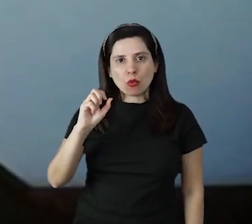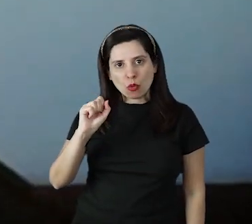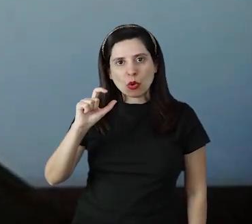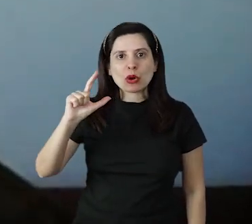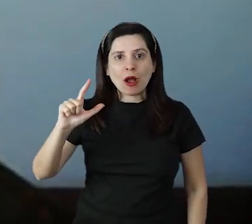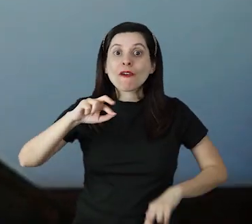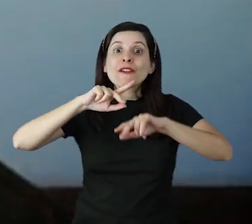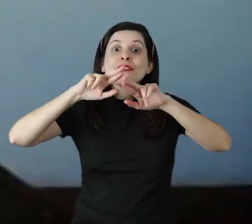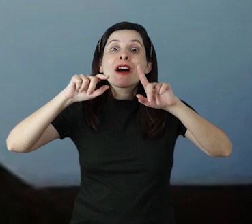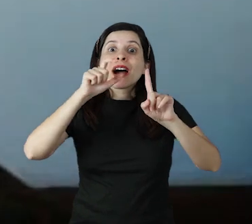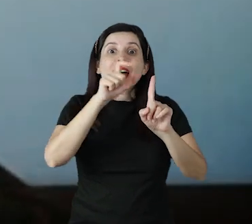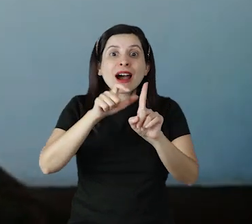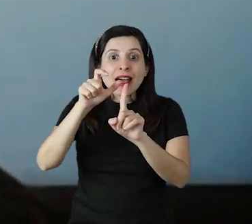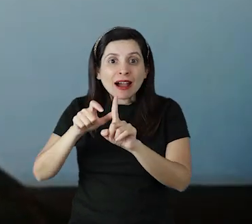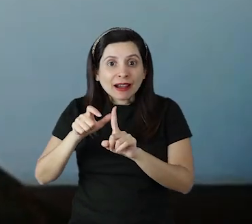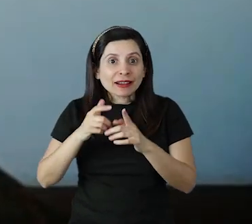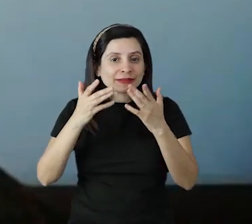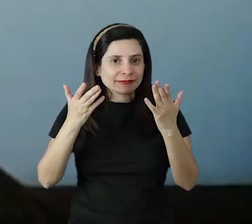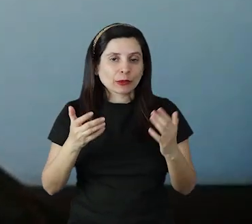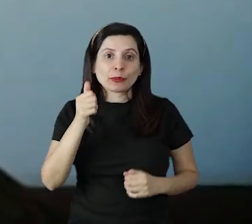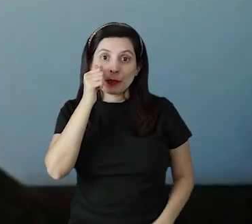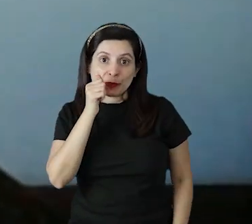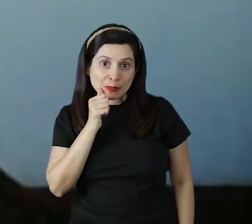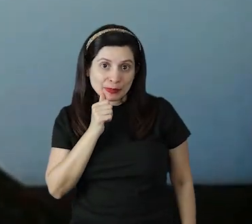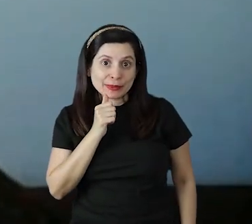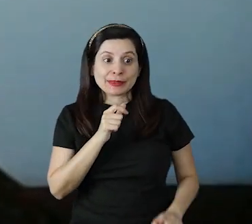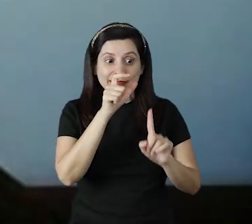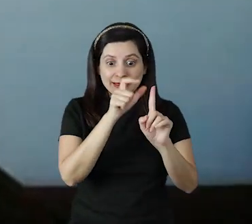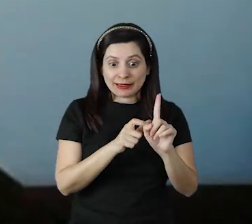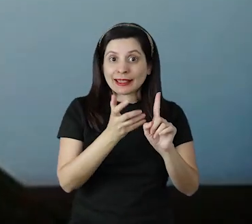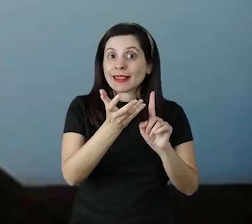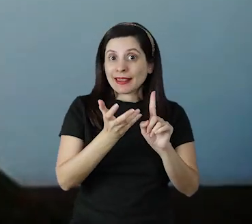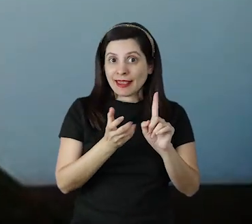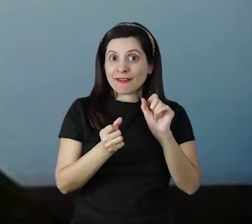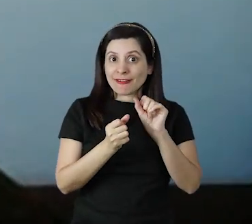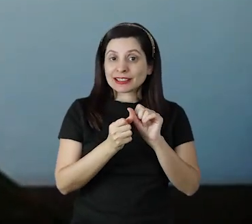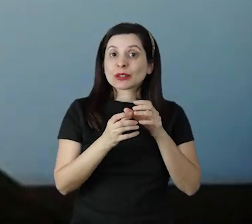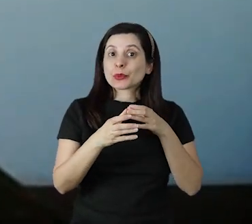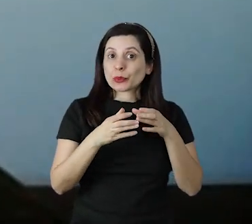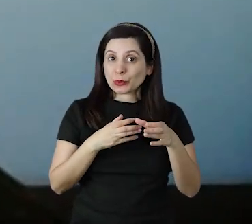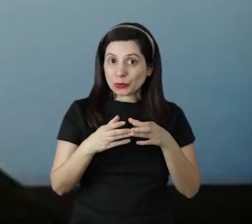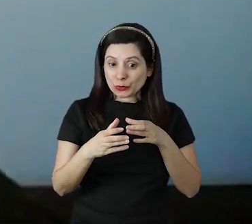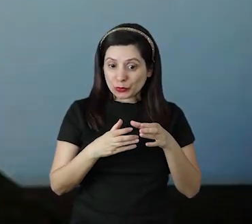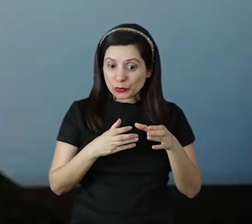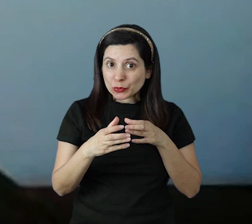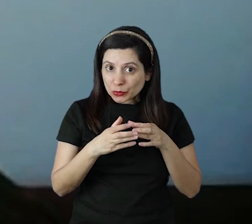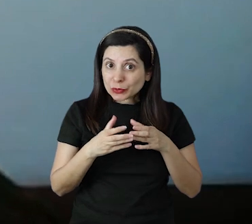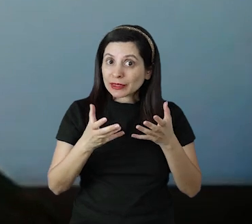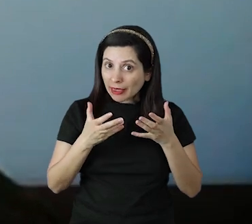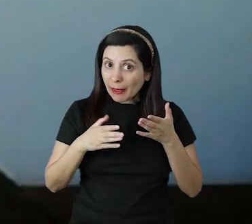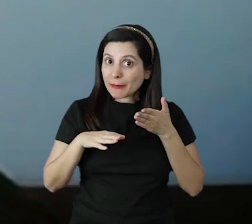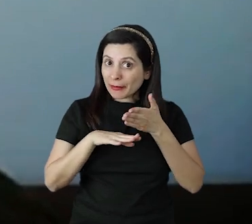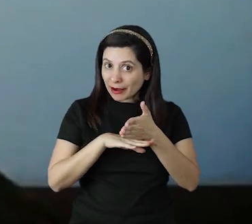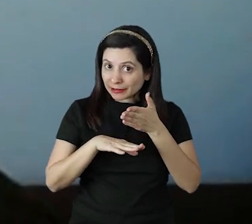personagens. E qual a história do Miss Sunshine? Você tem uma menina que quer fazer um concurso, que quer participar